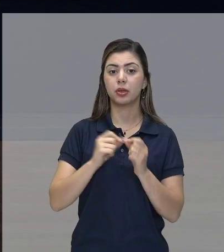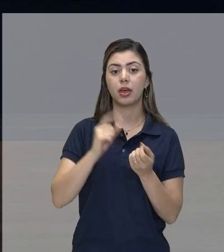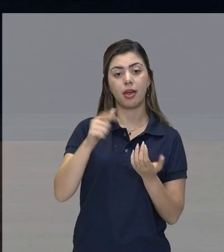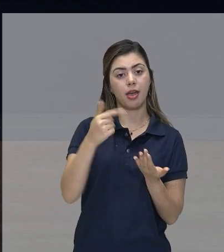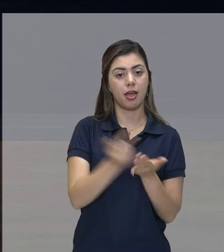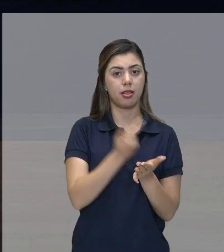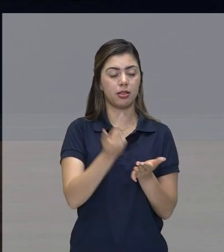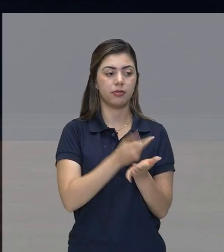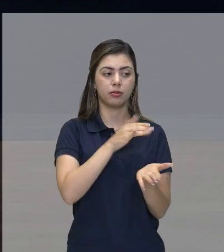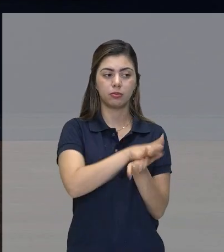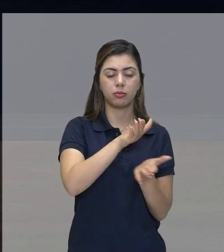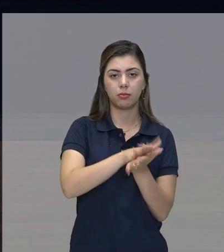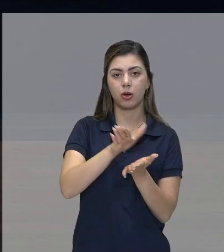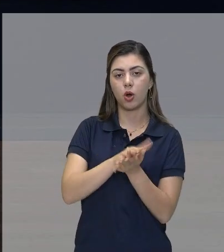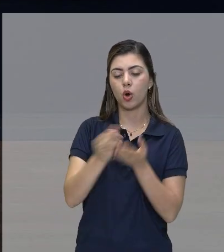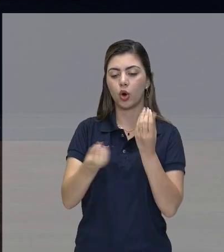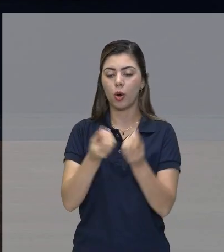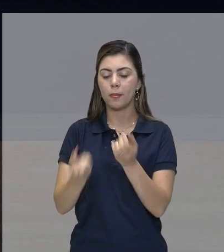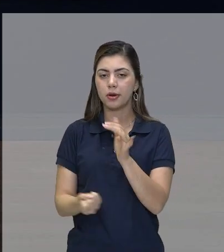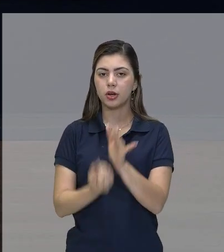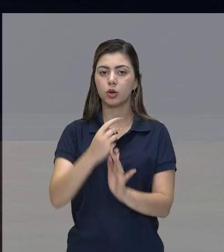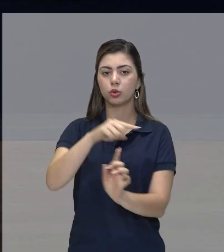livro A Origem das Espécies, em